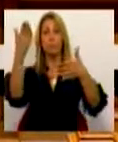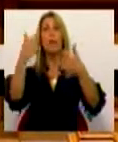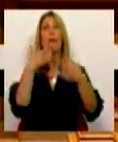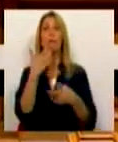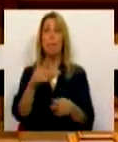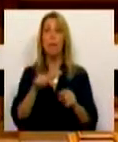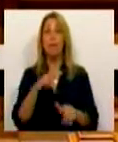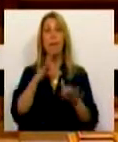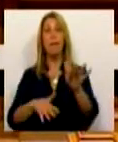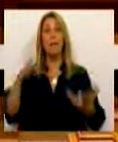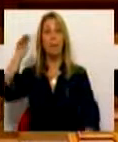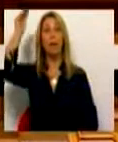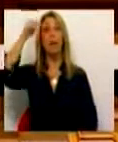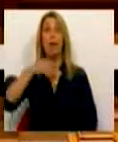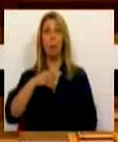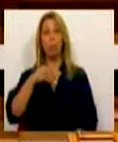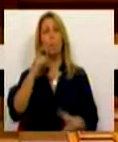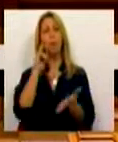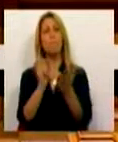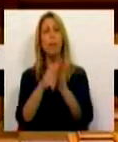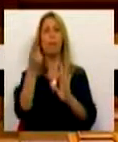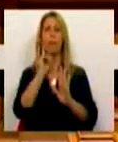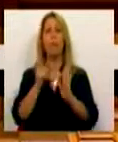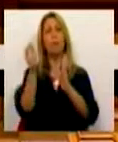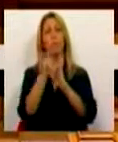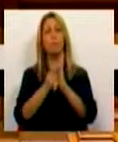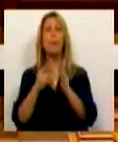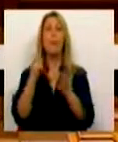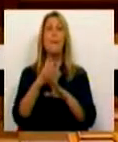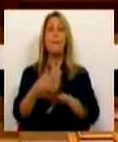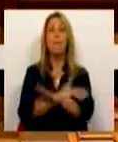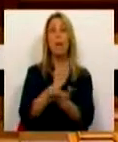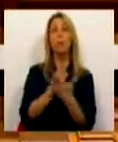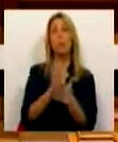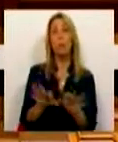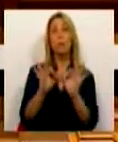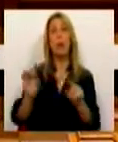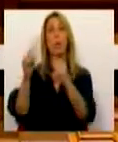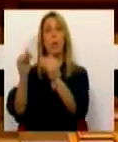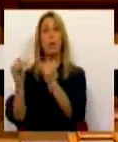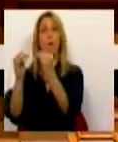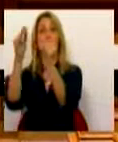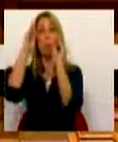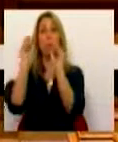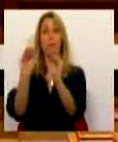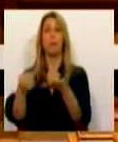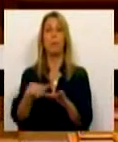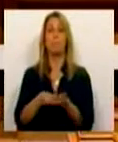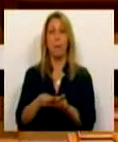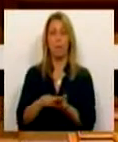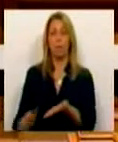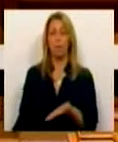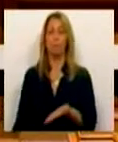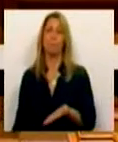solicitam à Assembleia da República um calendário do ensino pré-escolar igual ao dos restantes ciclos de ensino básico.